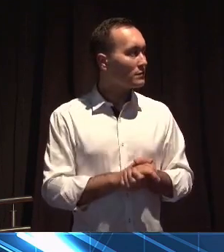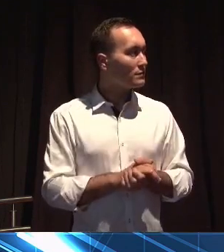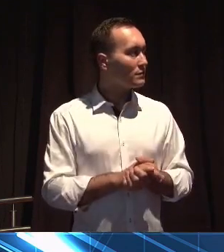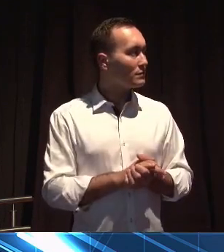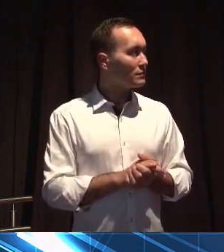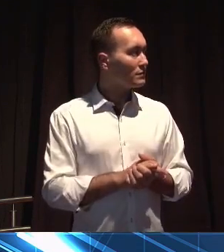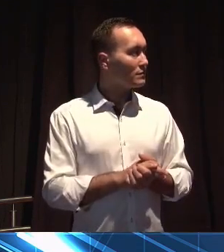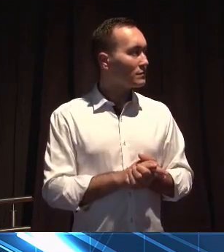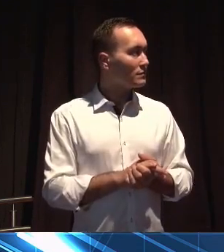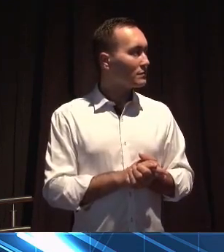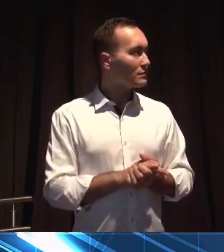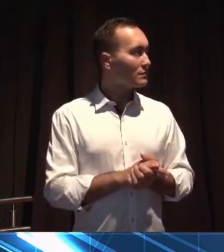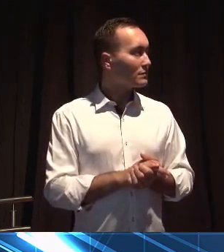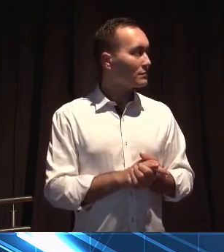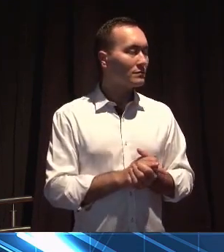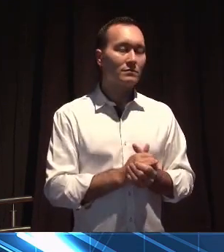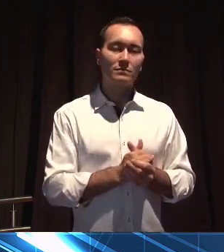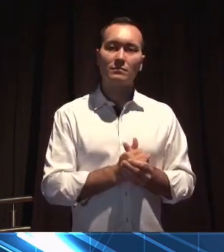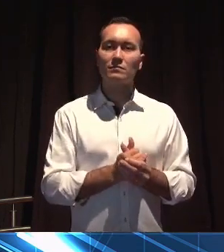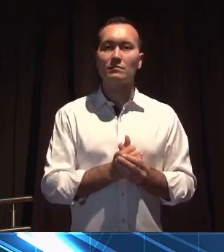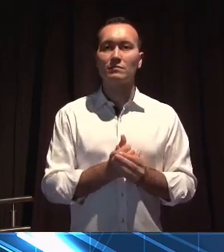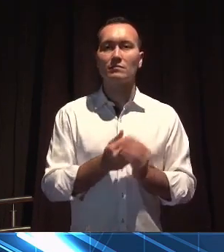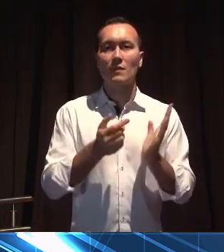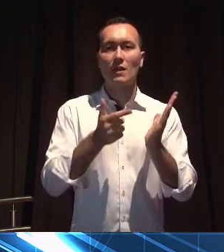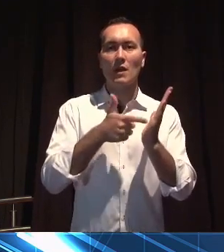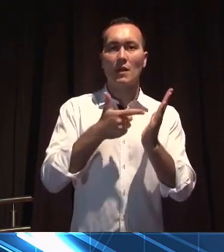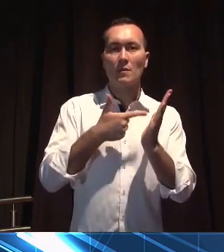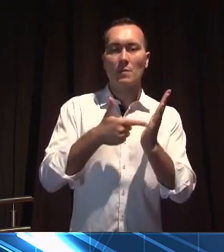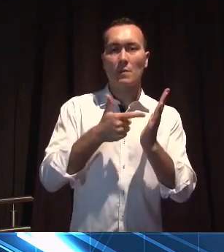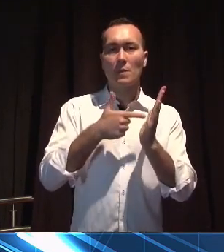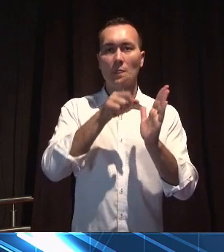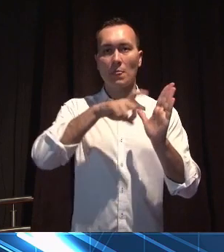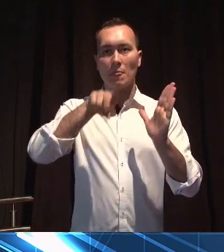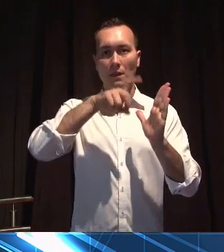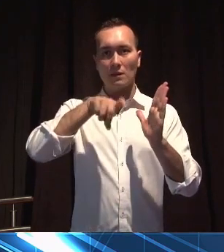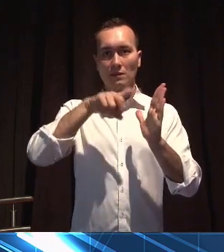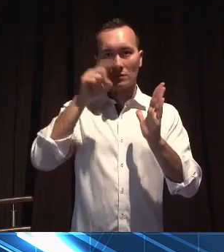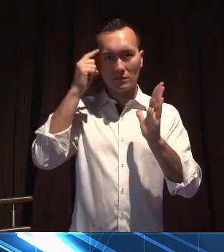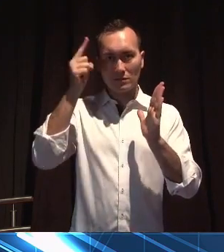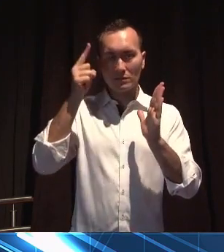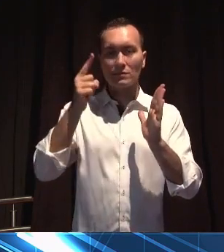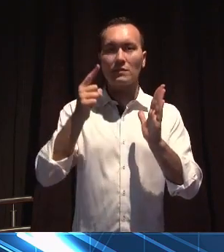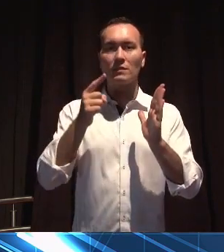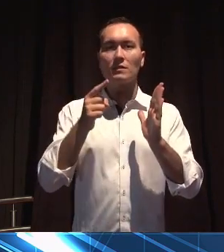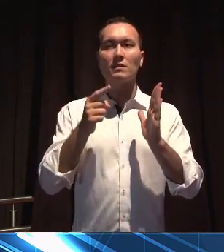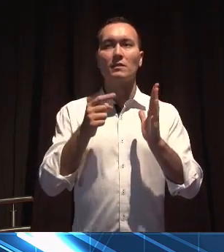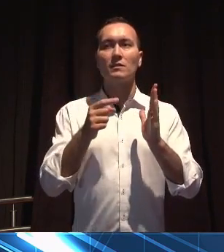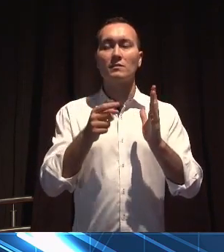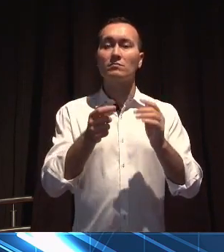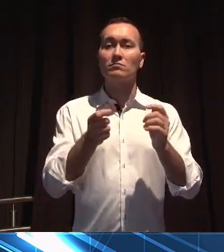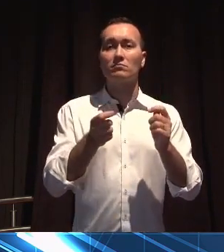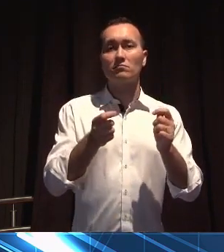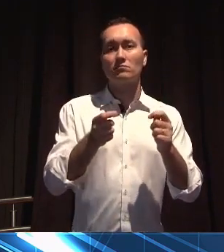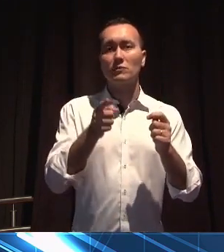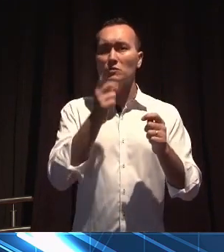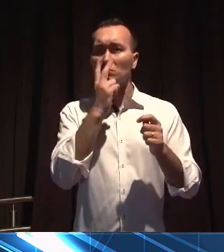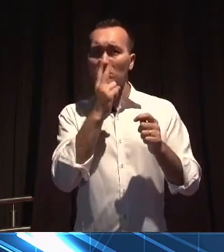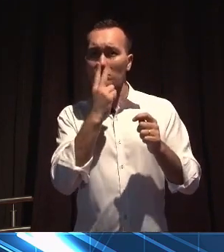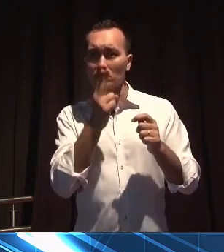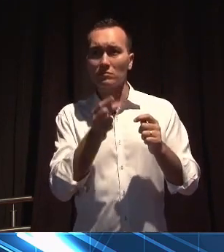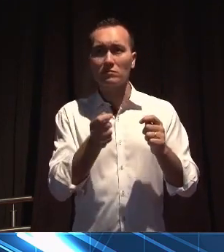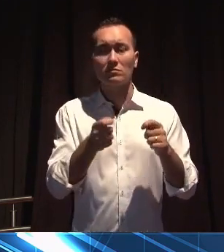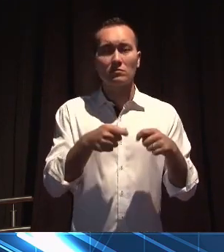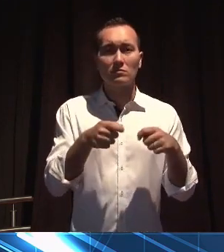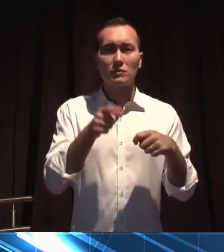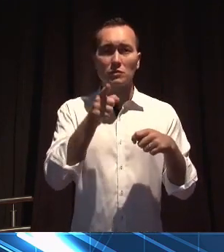aí eu tenho a implementação geradora bíblico é público impubilibe muito parecido né então eu posso criar uma abstração mais genérica